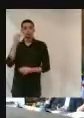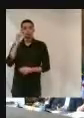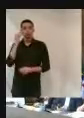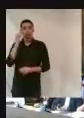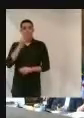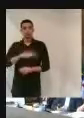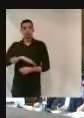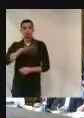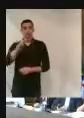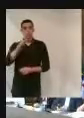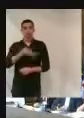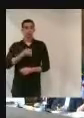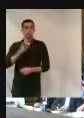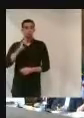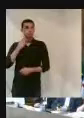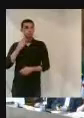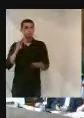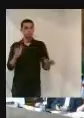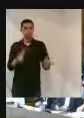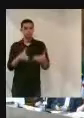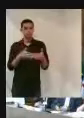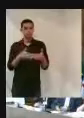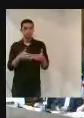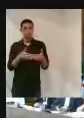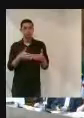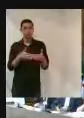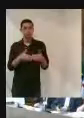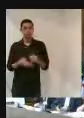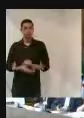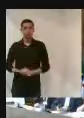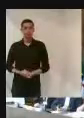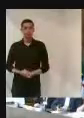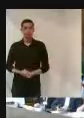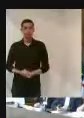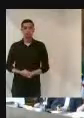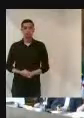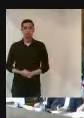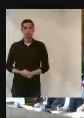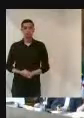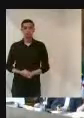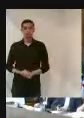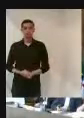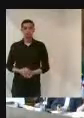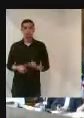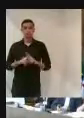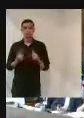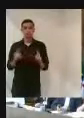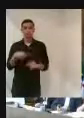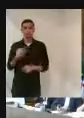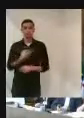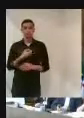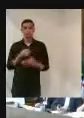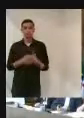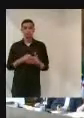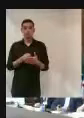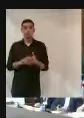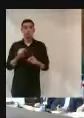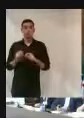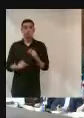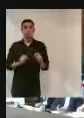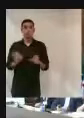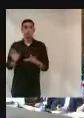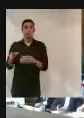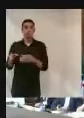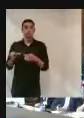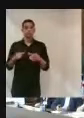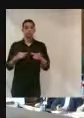cumprindo todas as etapas da política, mas de uma forma diferente, mas a gente luta para que as correções sejam feitas ao longo dessa